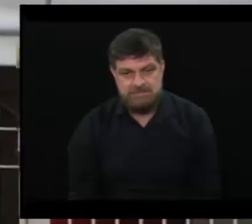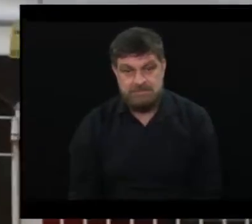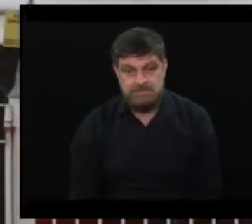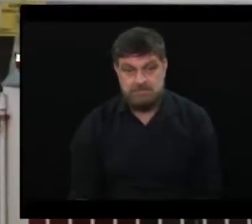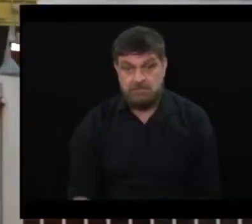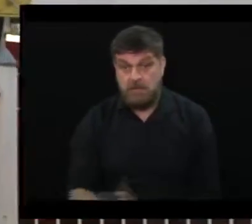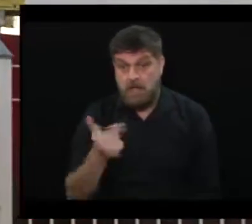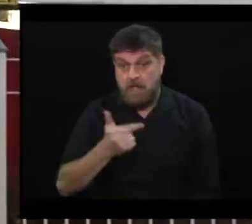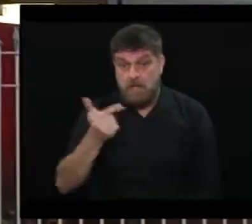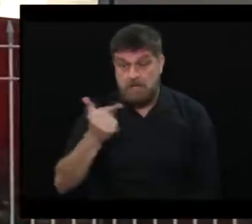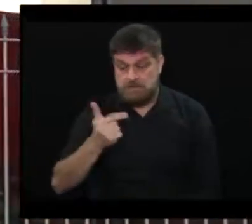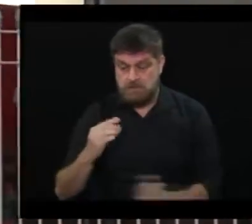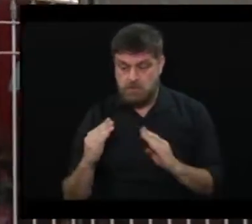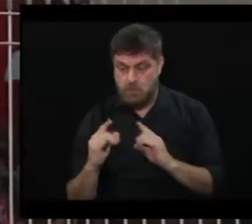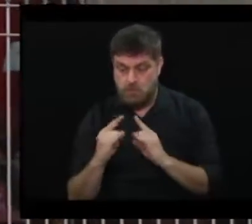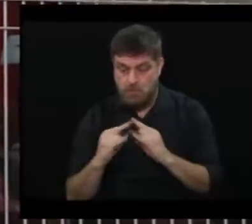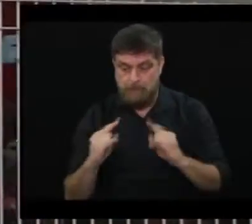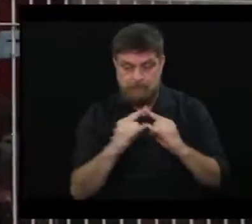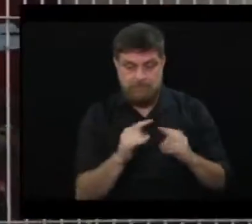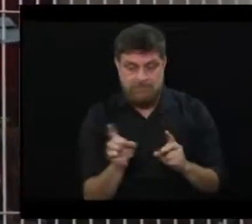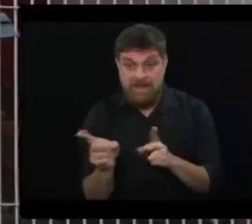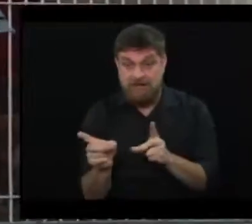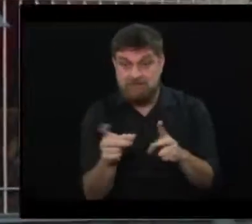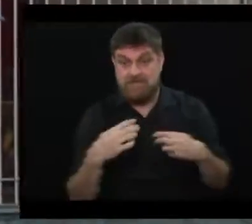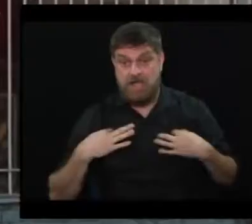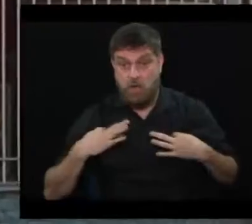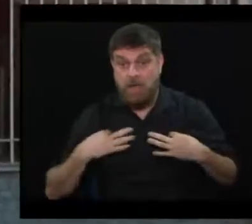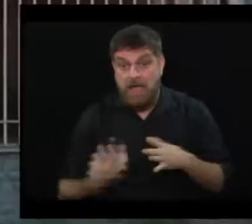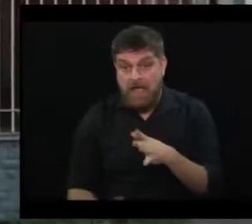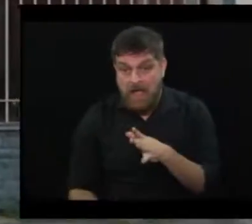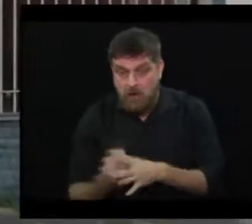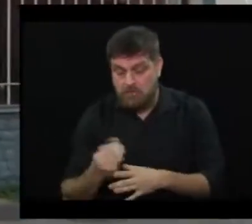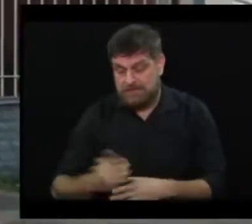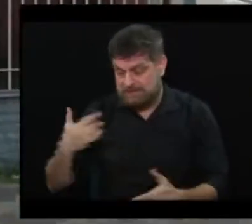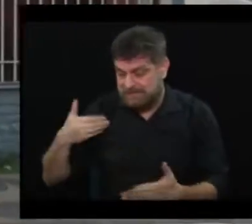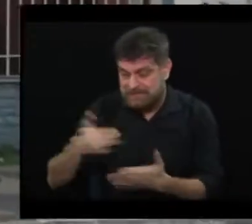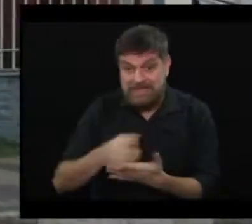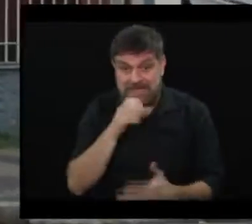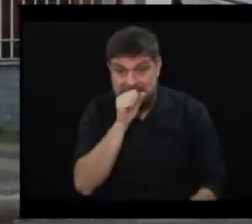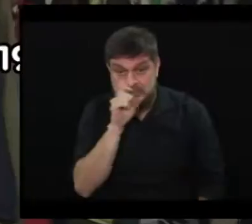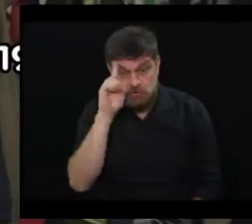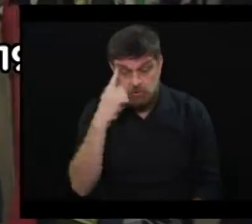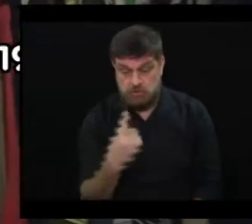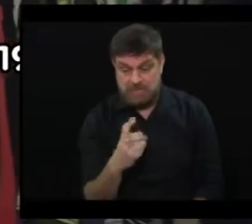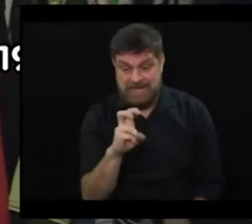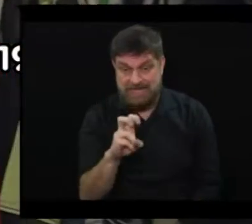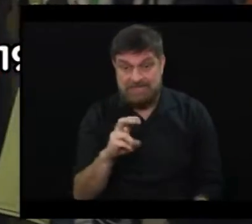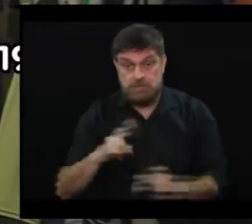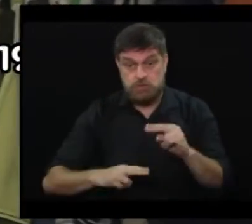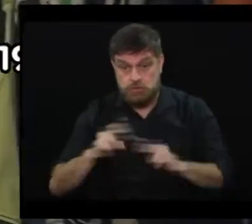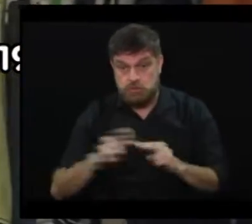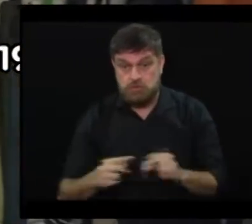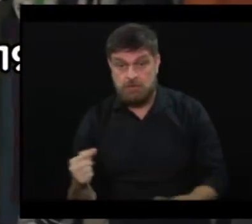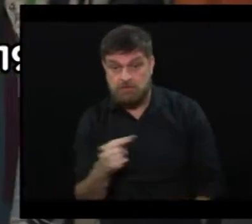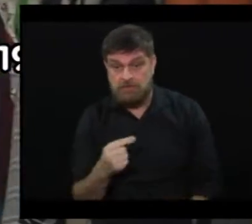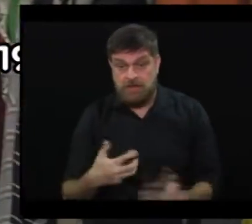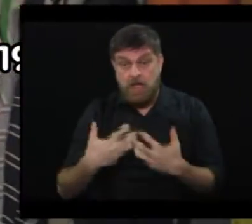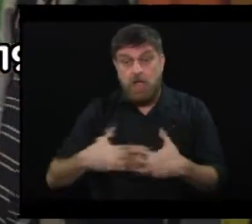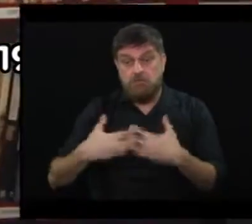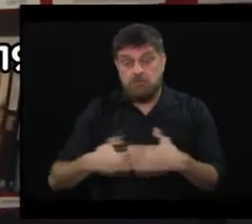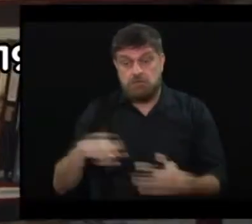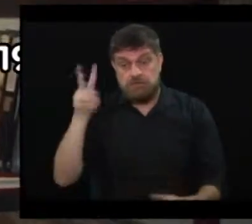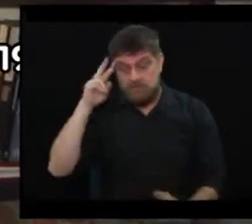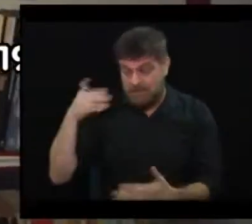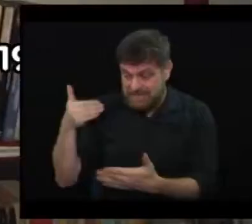A segunda edição do Mega Bazar Hospitalhaços acontece até sábado, dia 15 de junho. Esta edição funciona de segunda a